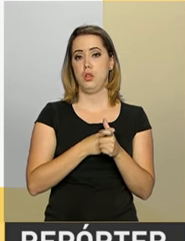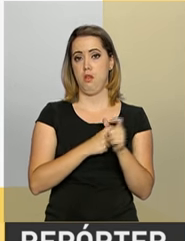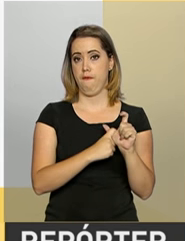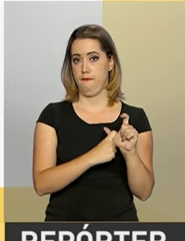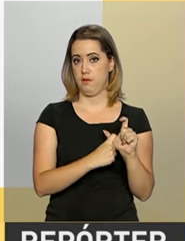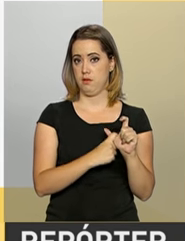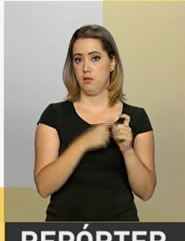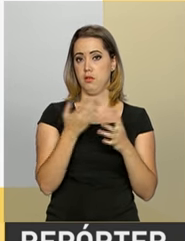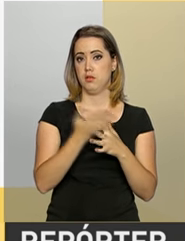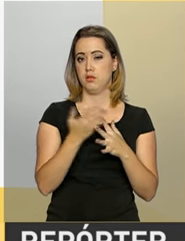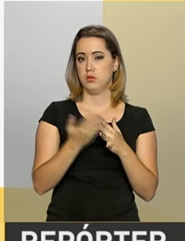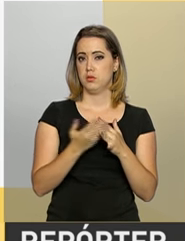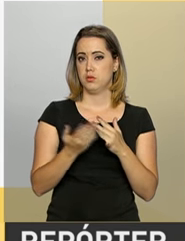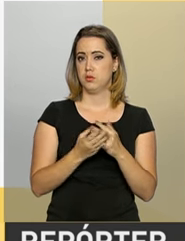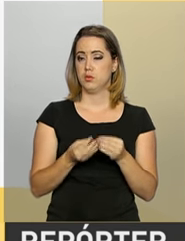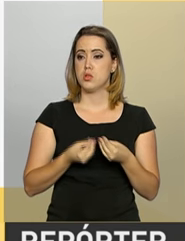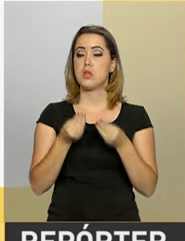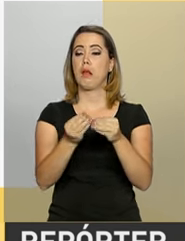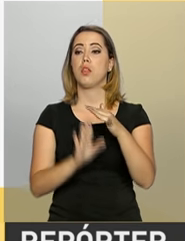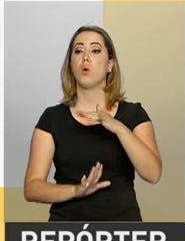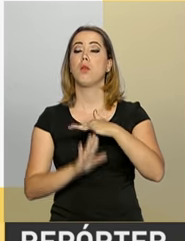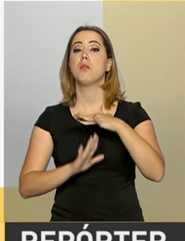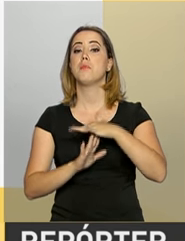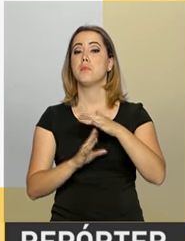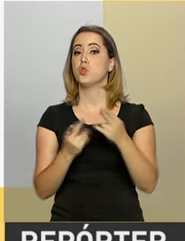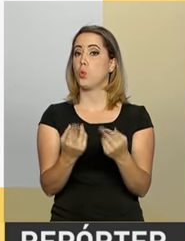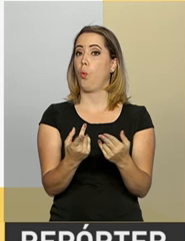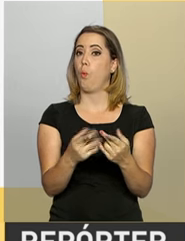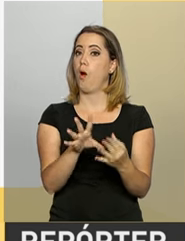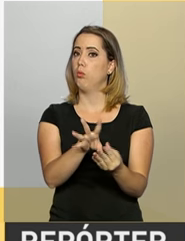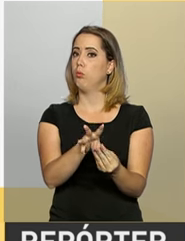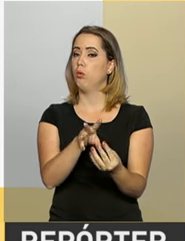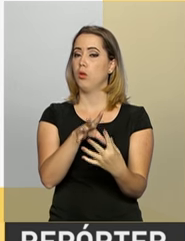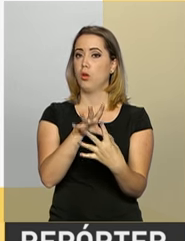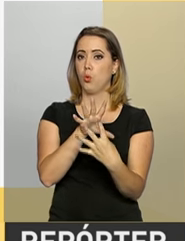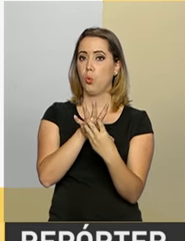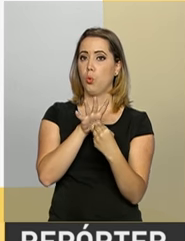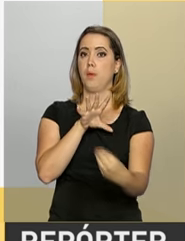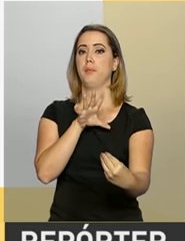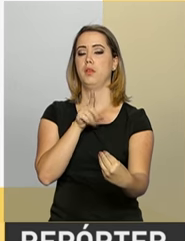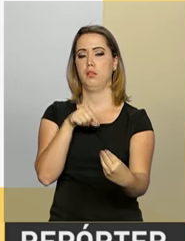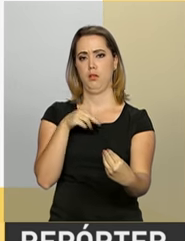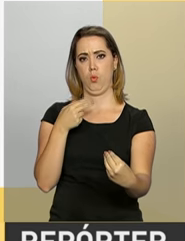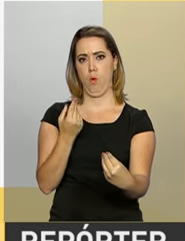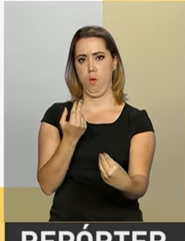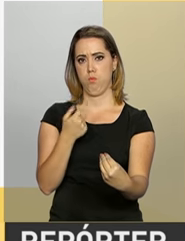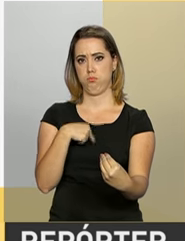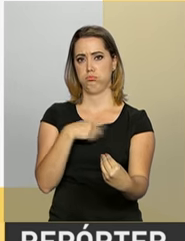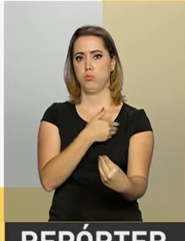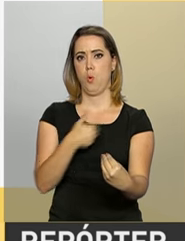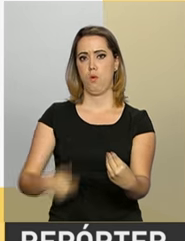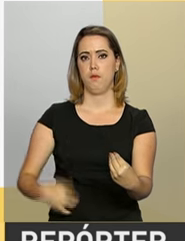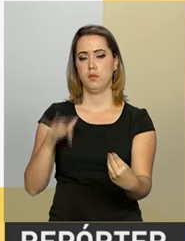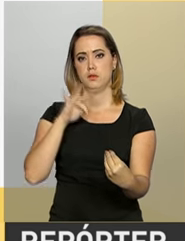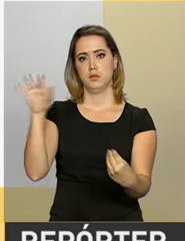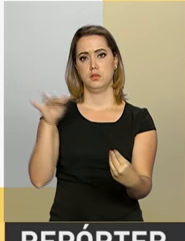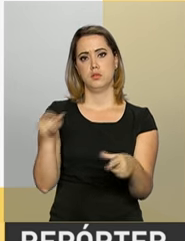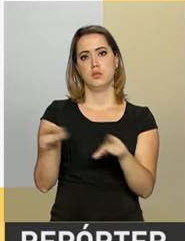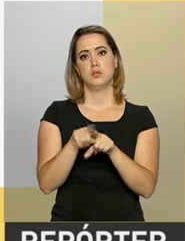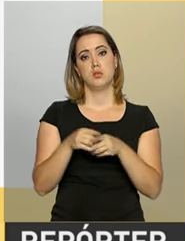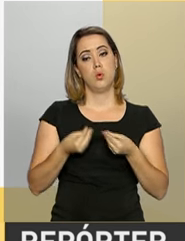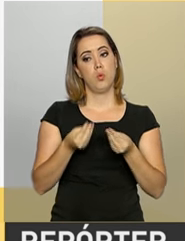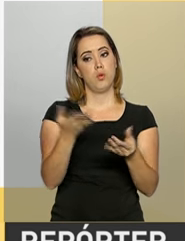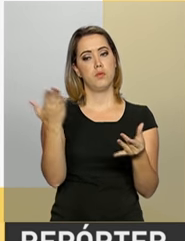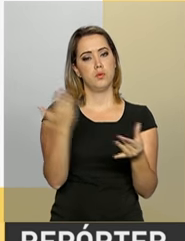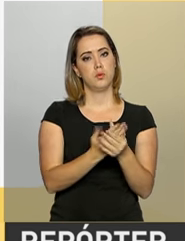limite de crescimento para as despesas estaduais que já foi aprovado pelo congresso também agora o envio do projeto da